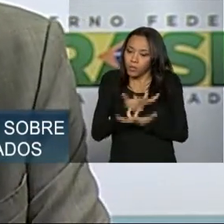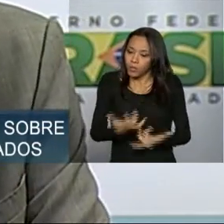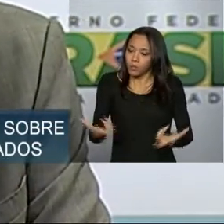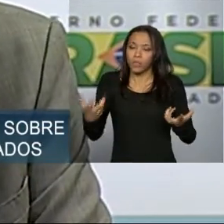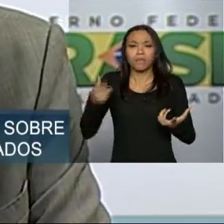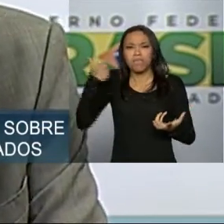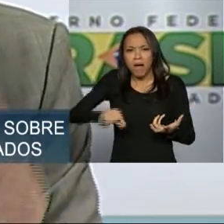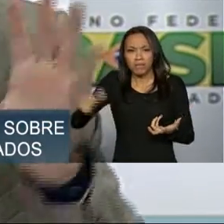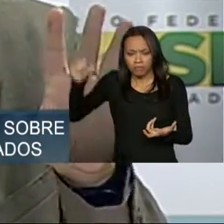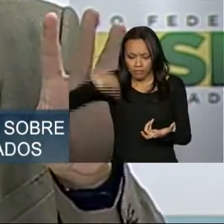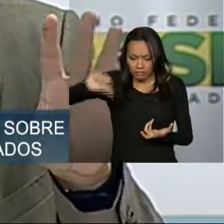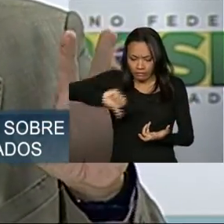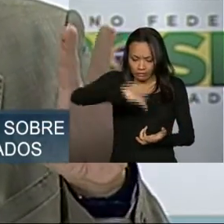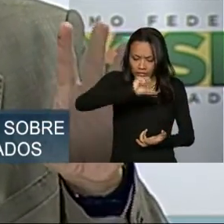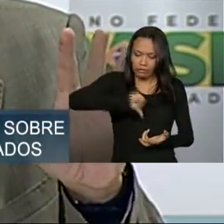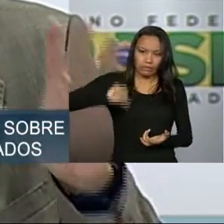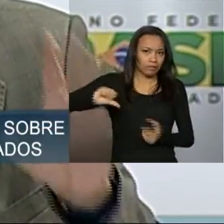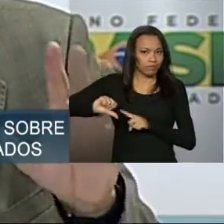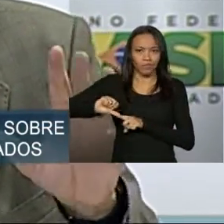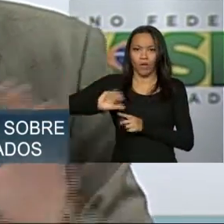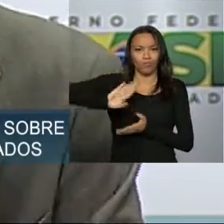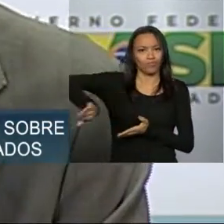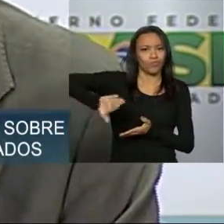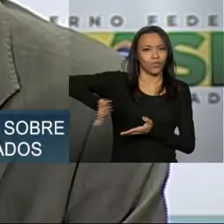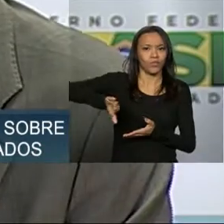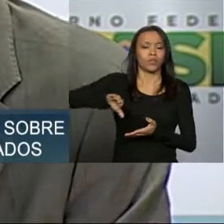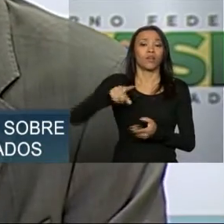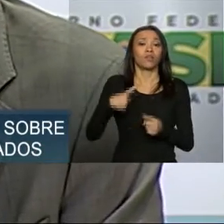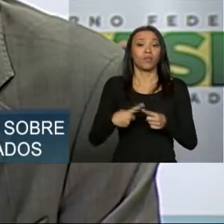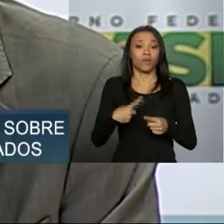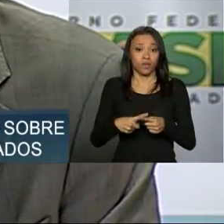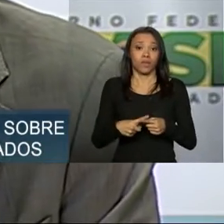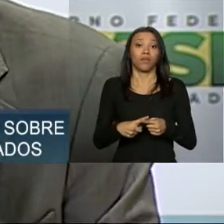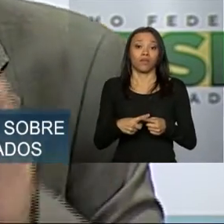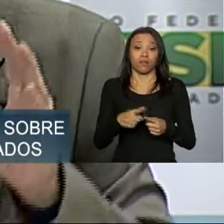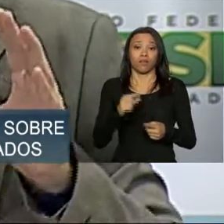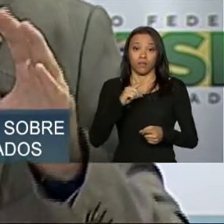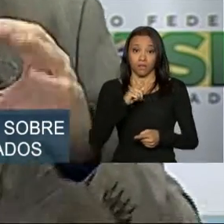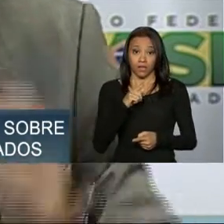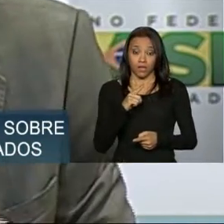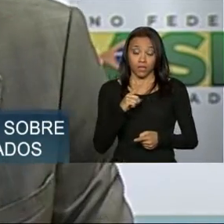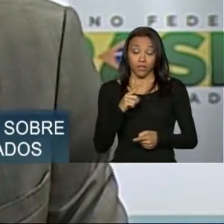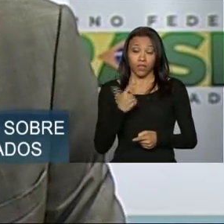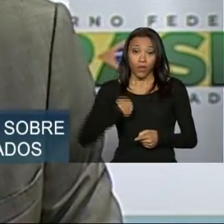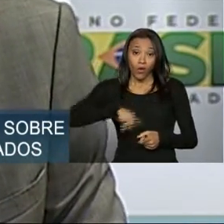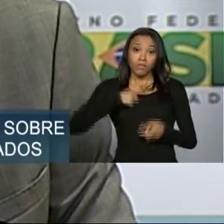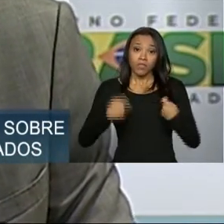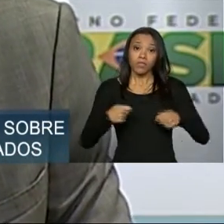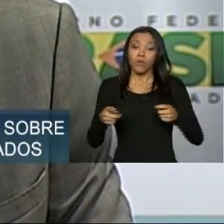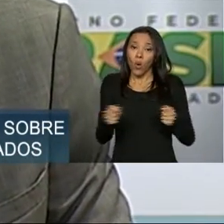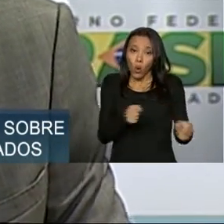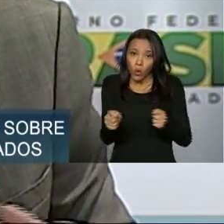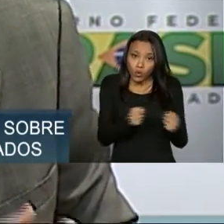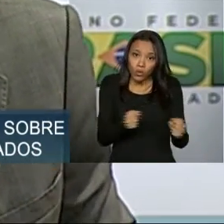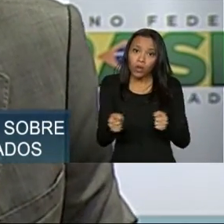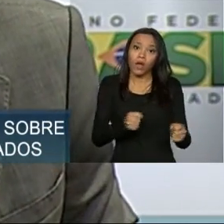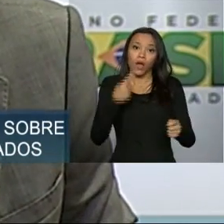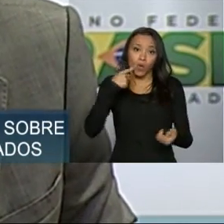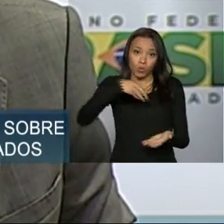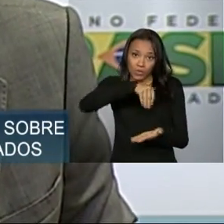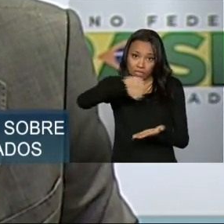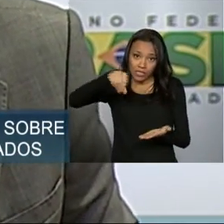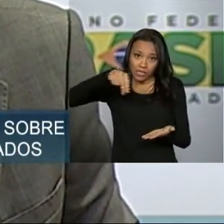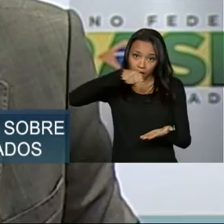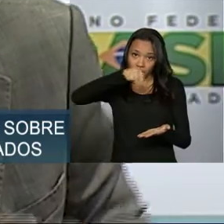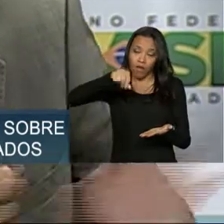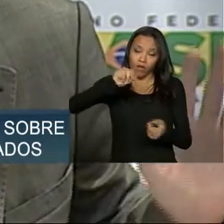adição de mais sal. Porque senão a gente também cria uma falsa expectativa de que basta controlar o teor de sal do alimento